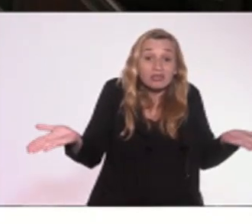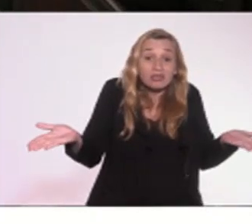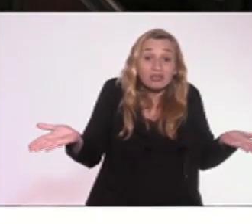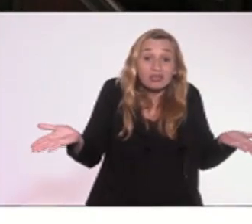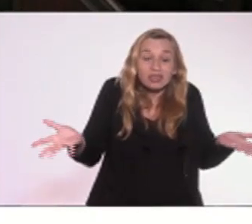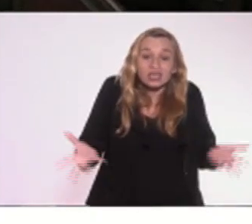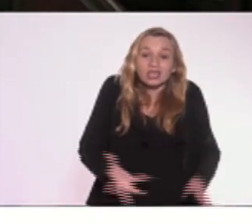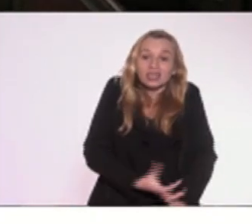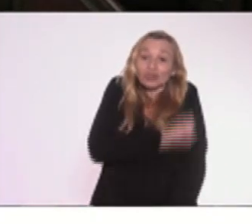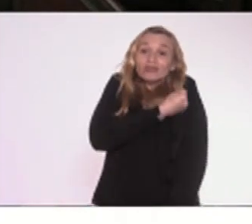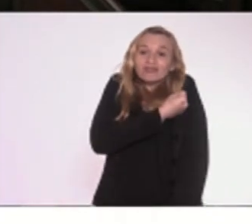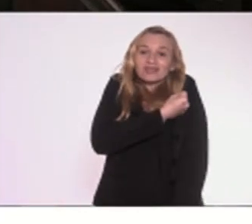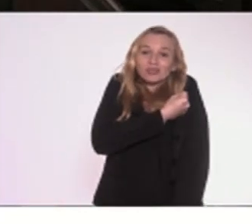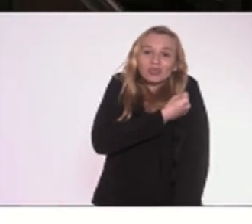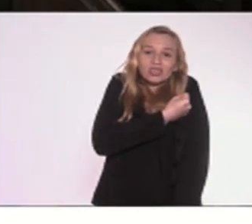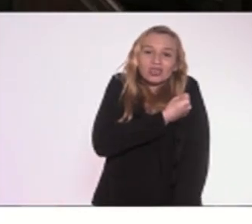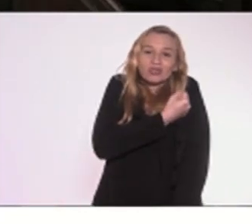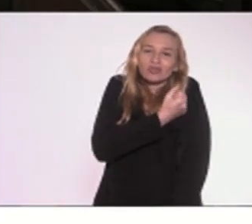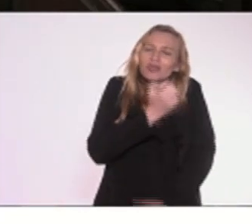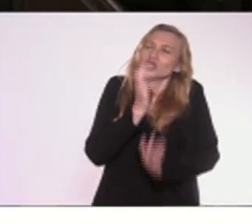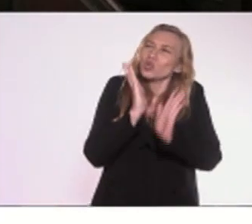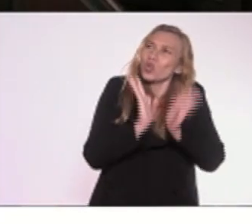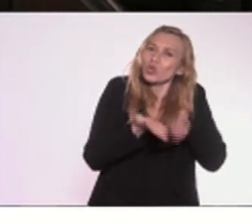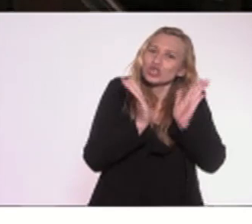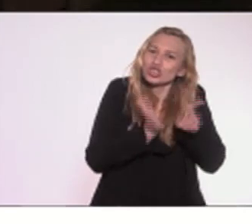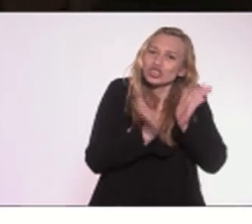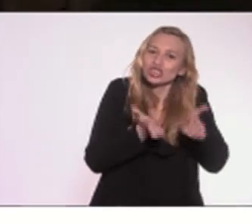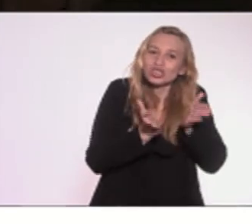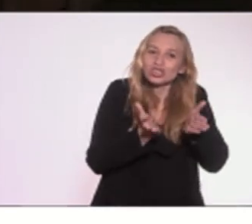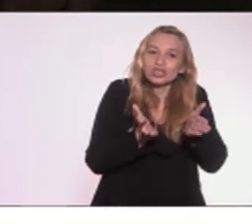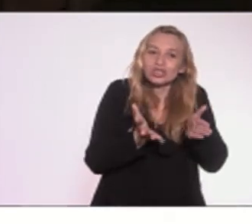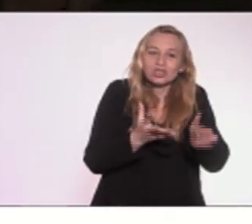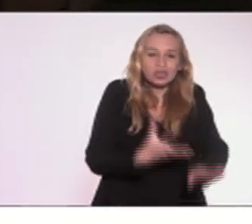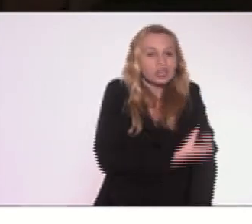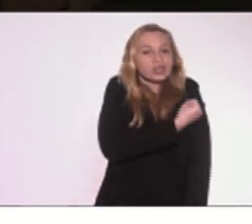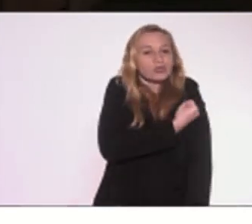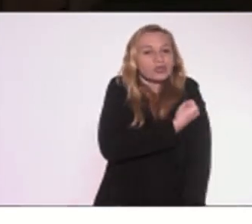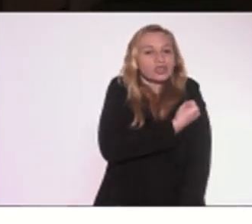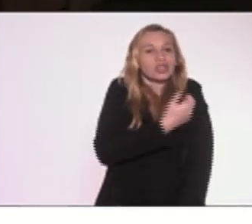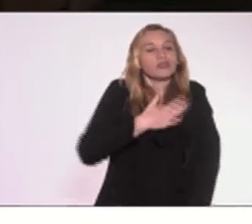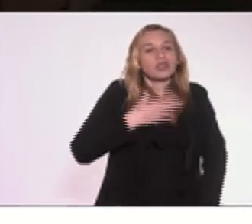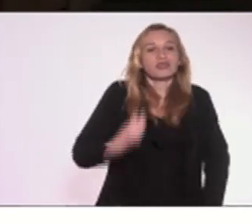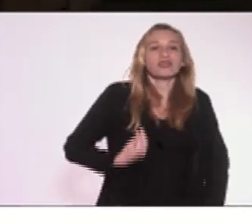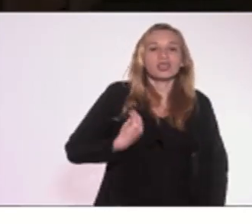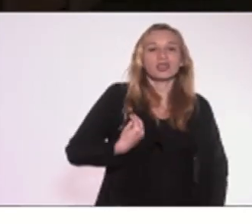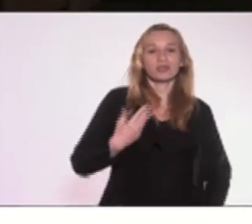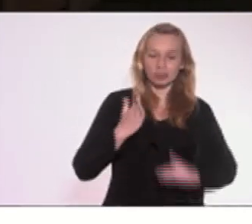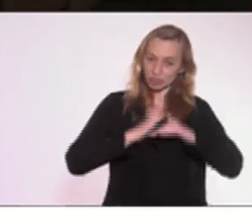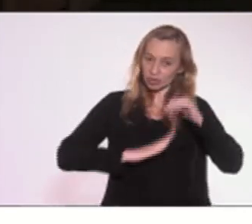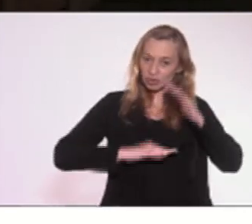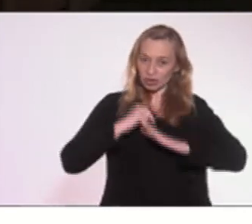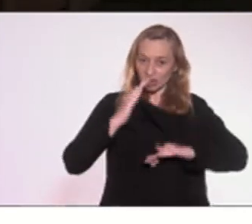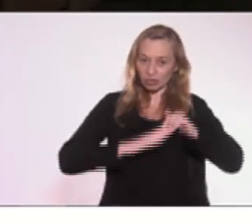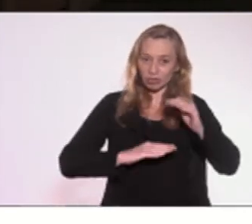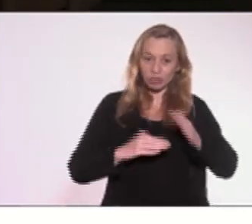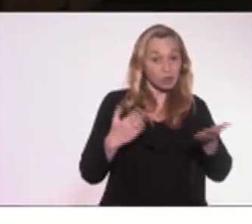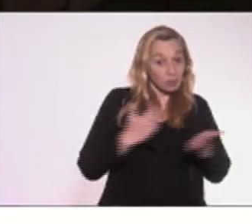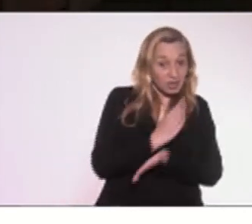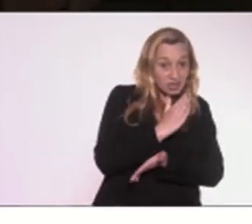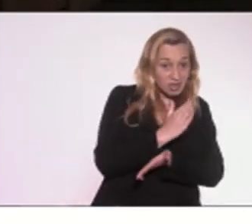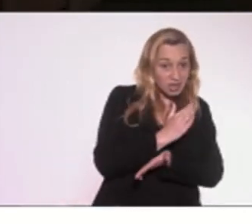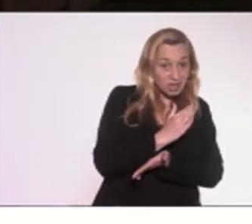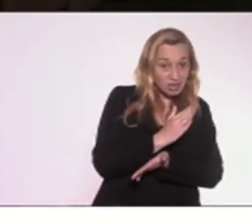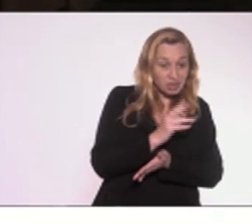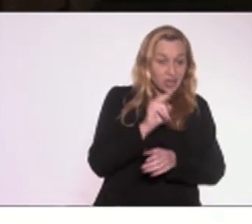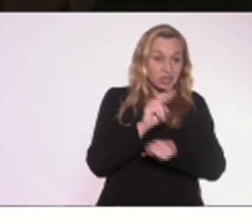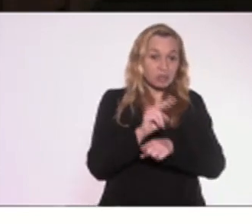muita emoção. Talvez hoje, assim, eu tive muita emoção na minha vida em termos profissionais. Quando eu passei para inspetor